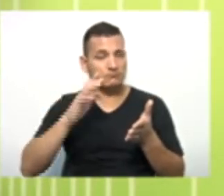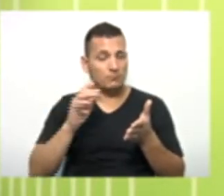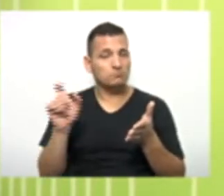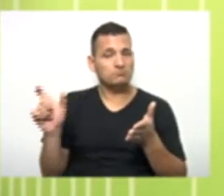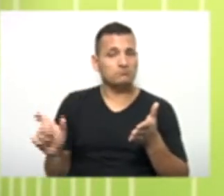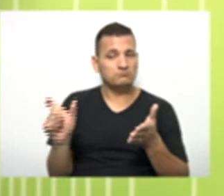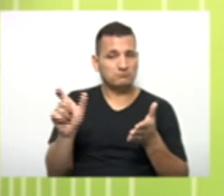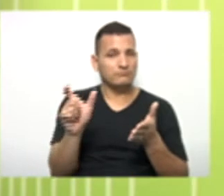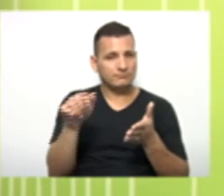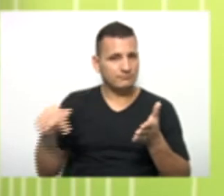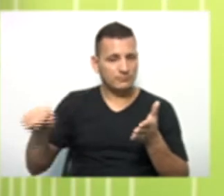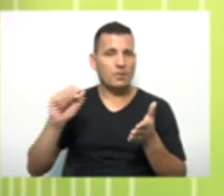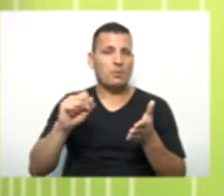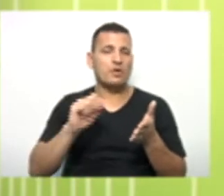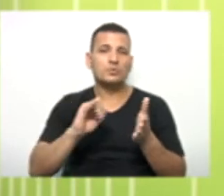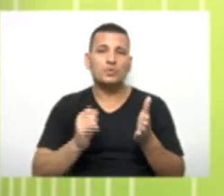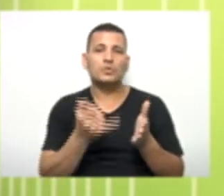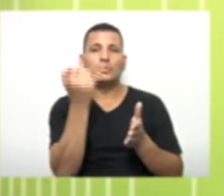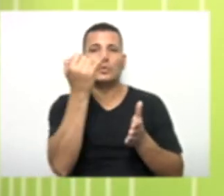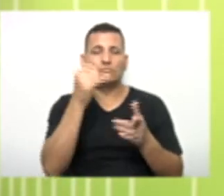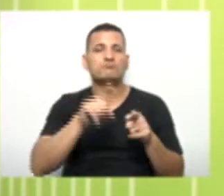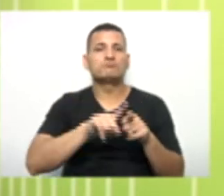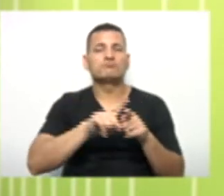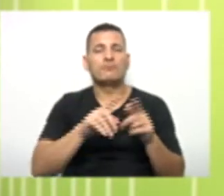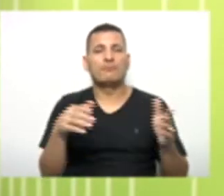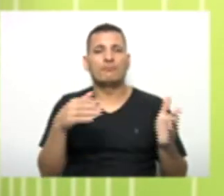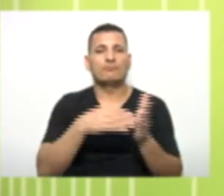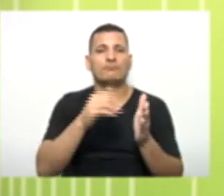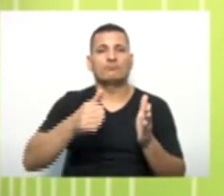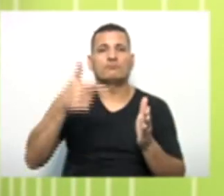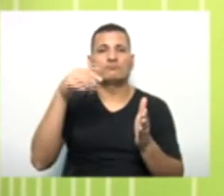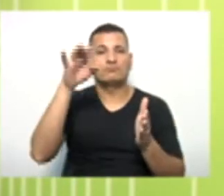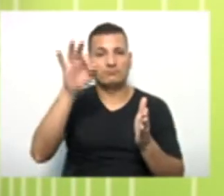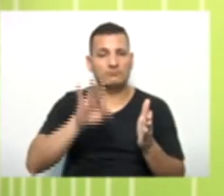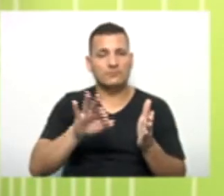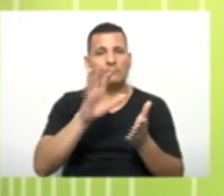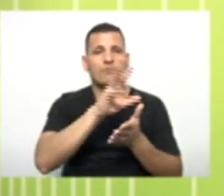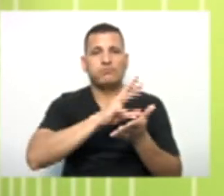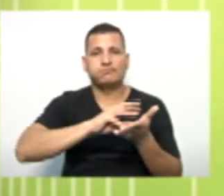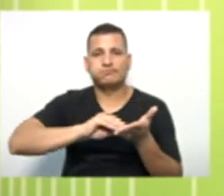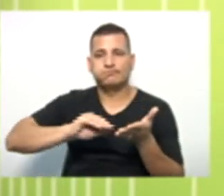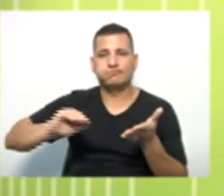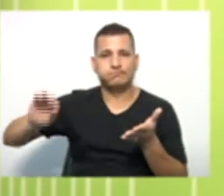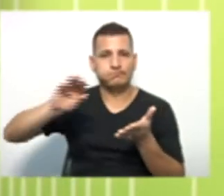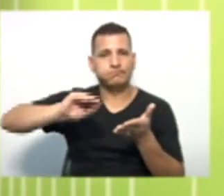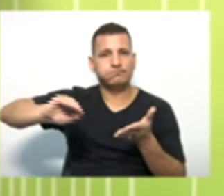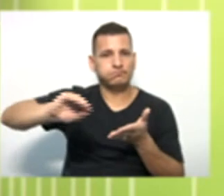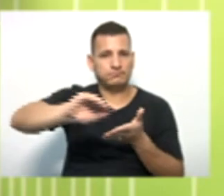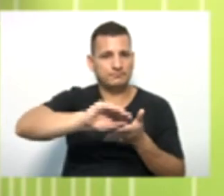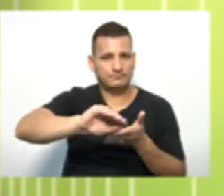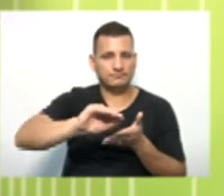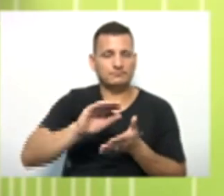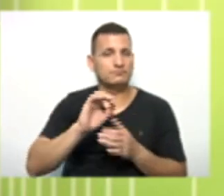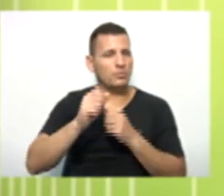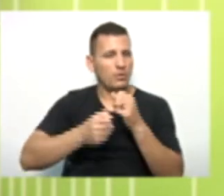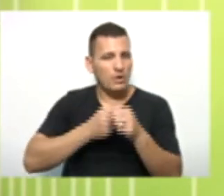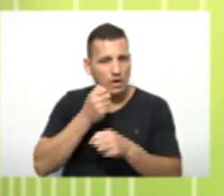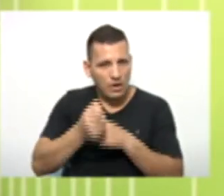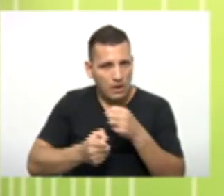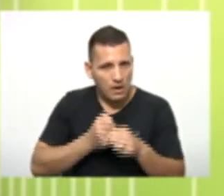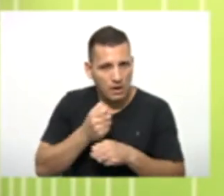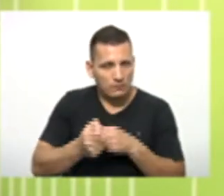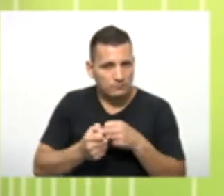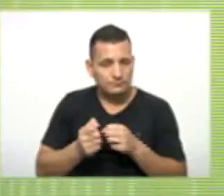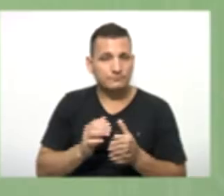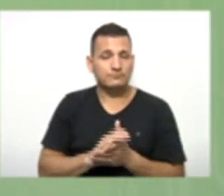pode receber juros de até 12% daquele valor ao ano. Aí tem um detalhe importante que